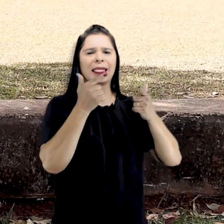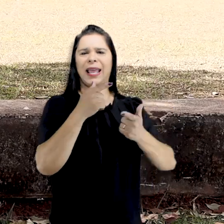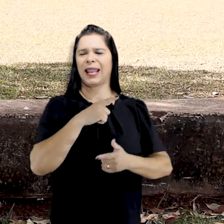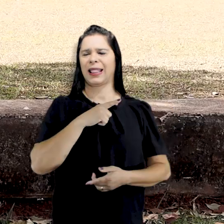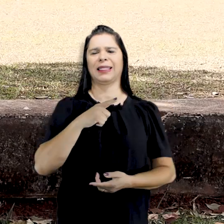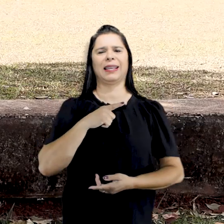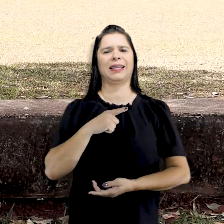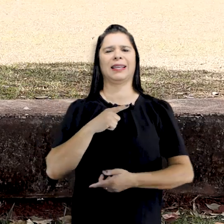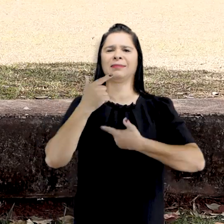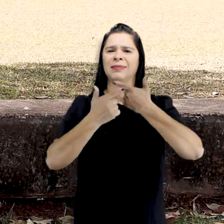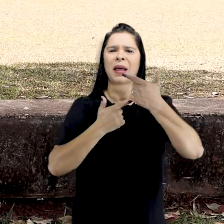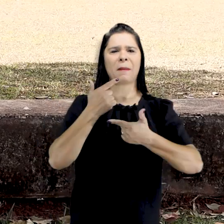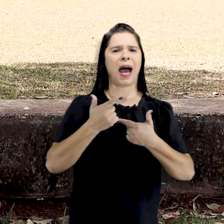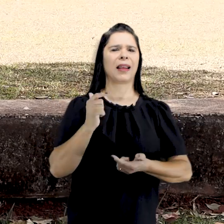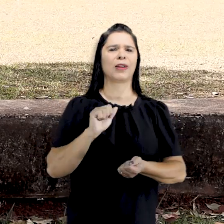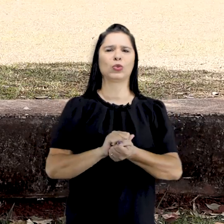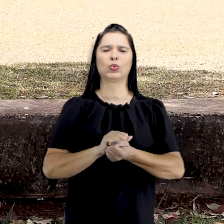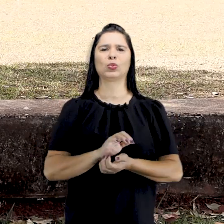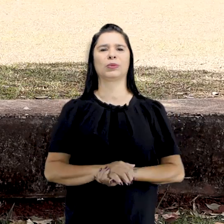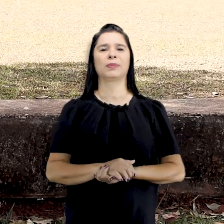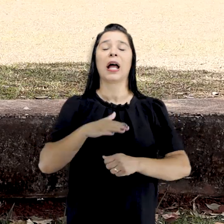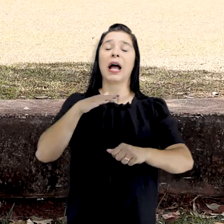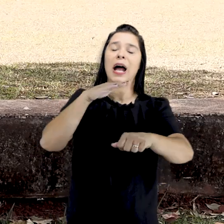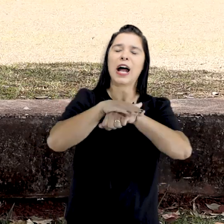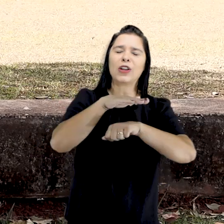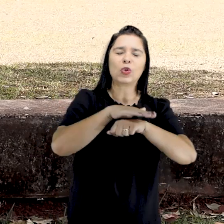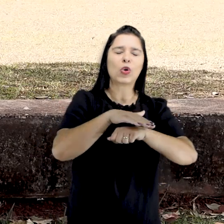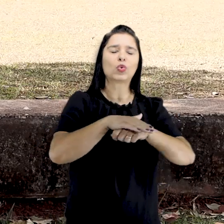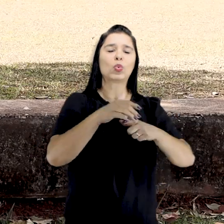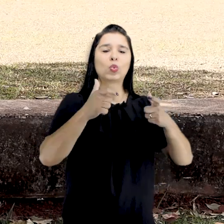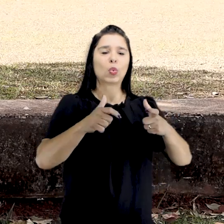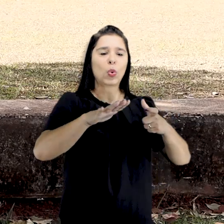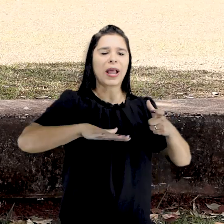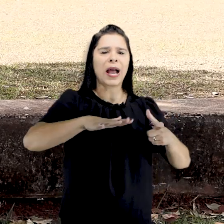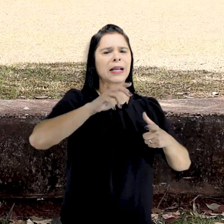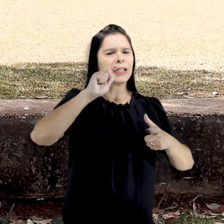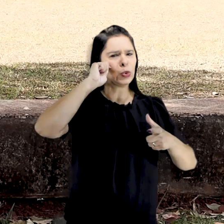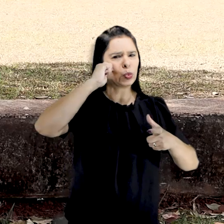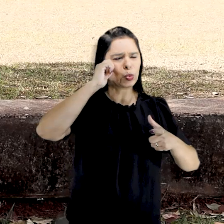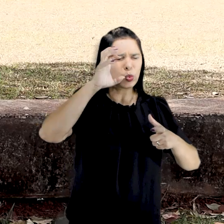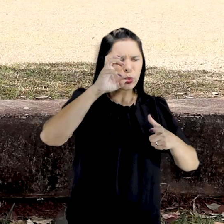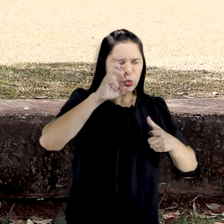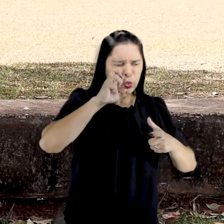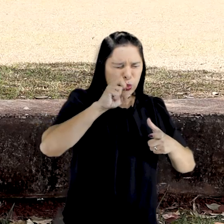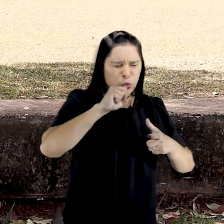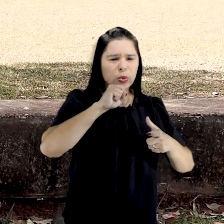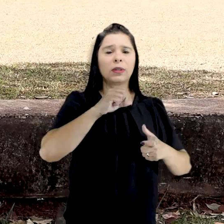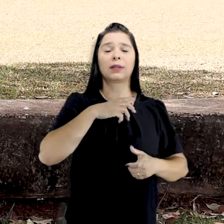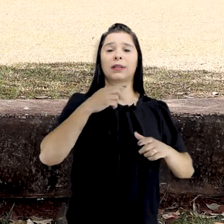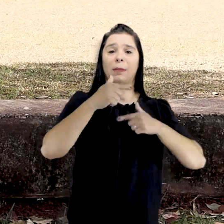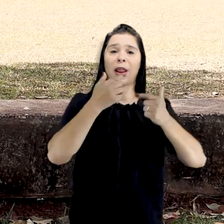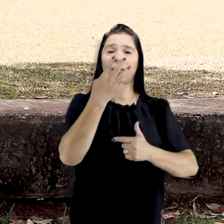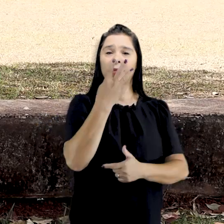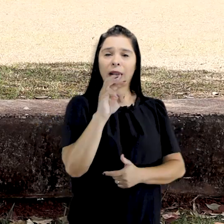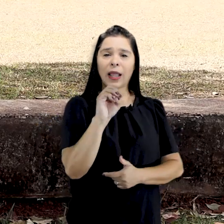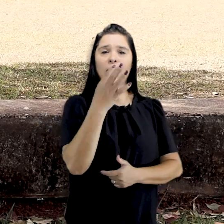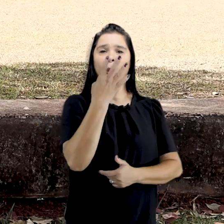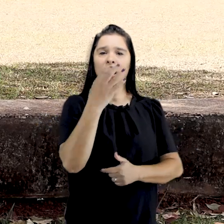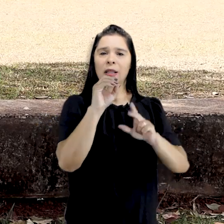gente trabalhava durante a noite num pátio que era escuro, grande, trabalhava 30, 40 pessoas. Aí tinha